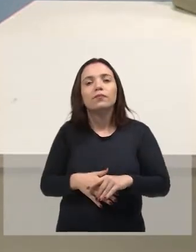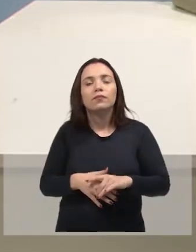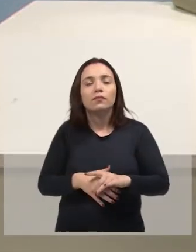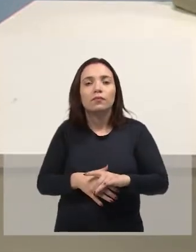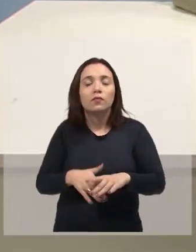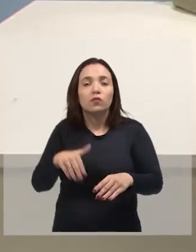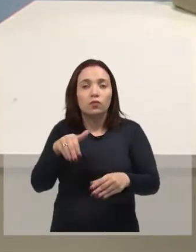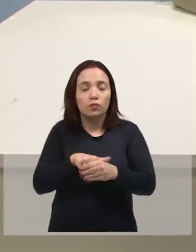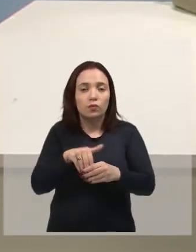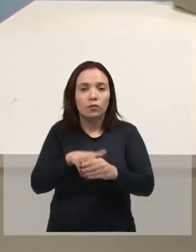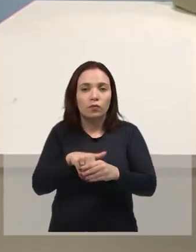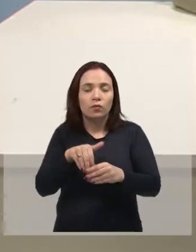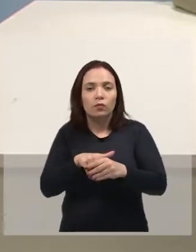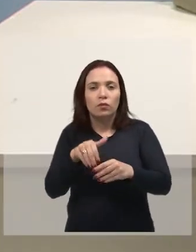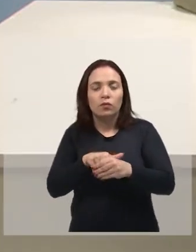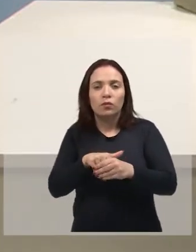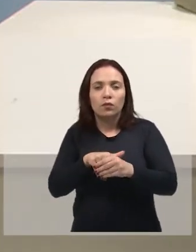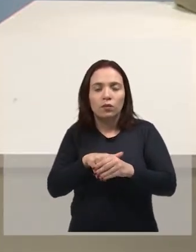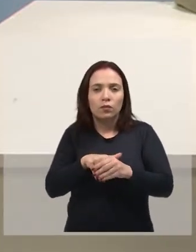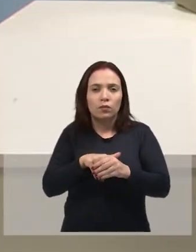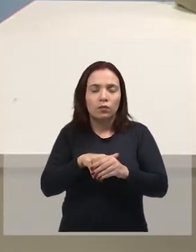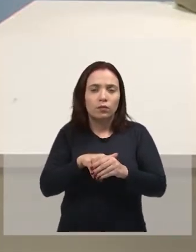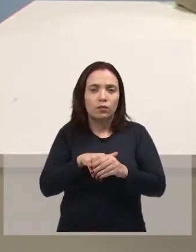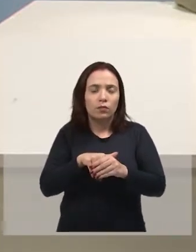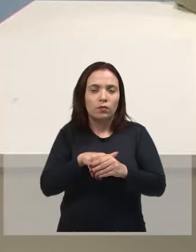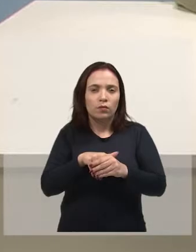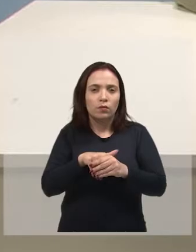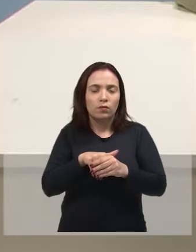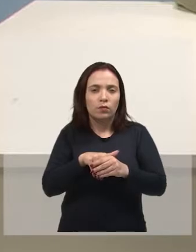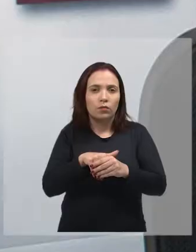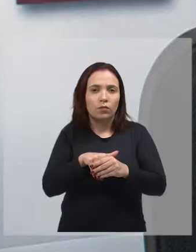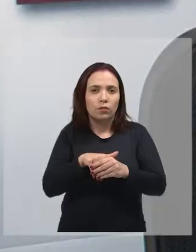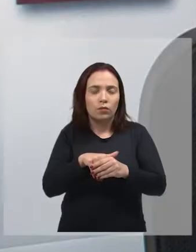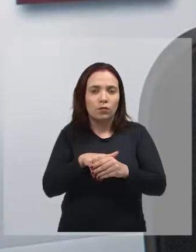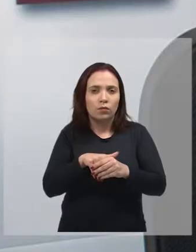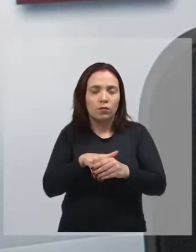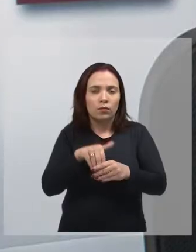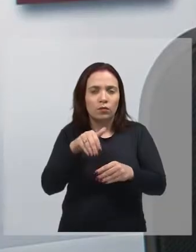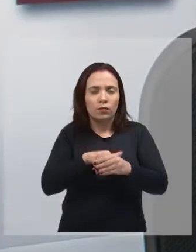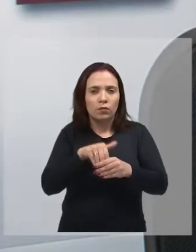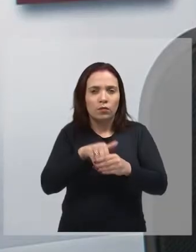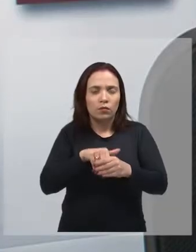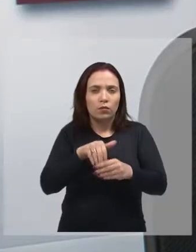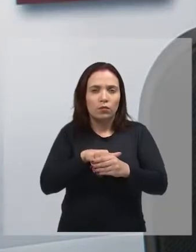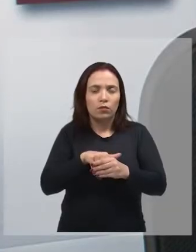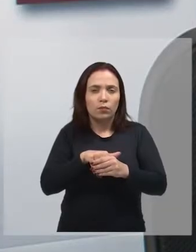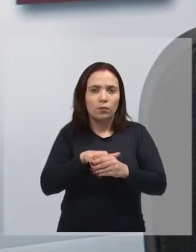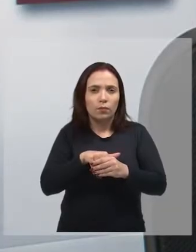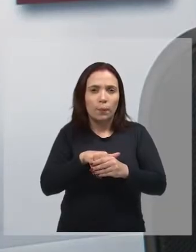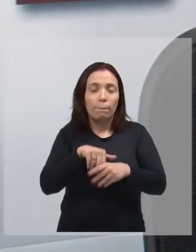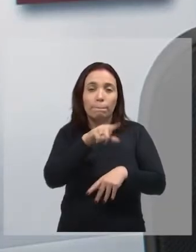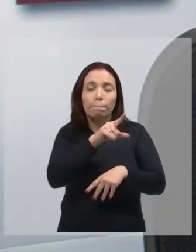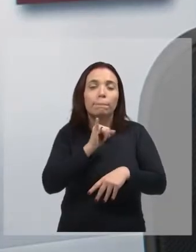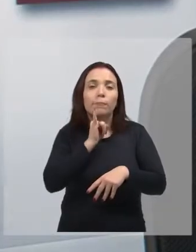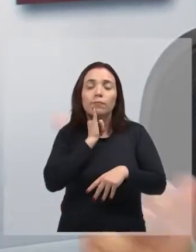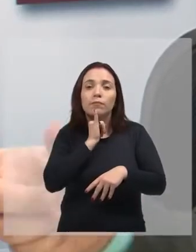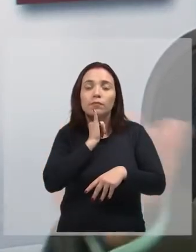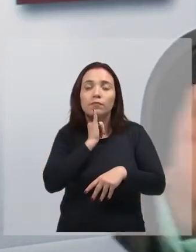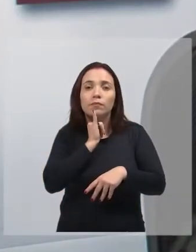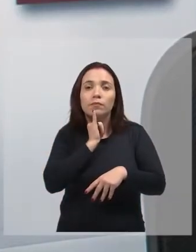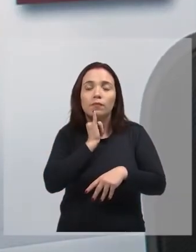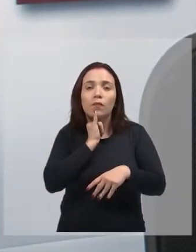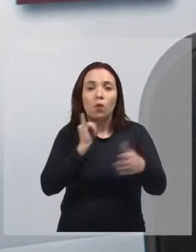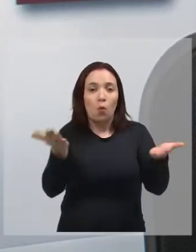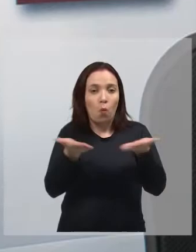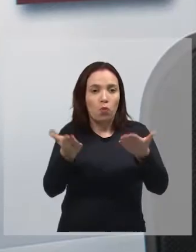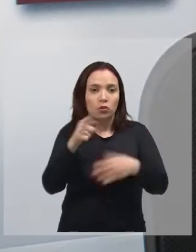A votação e a maneira como se posicionou, não tão bem esclarecida, de Inácio Arruda, porque ele diz hoje em dia que